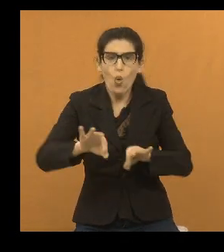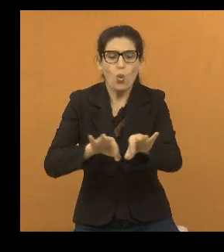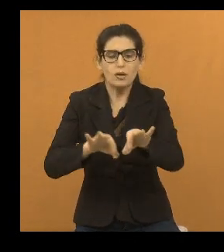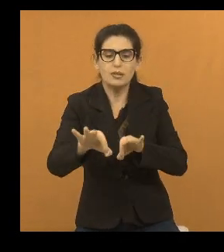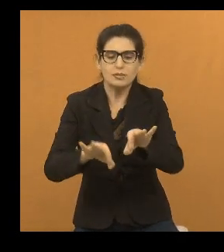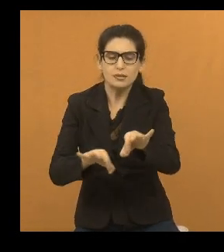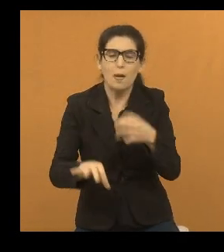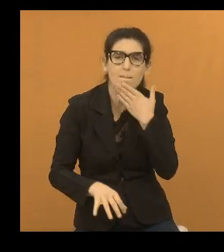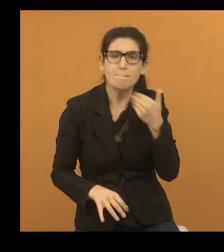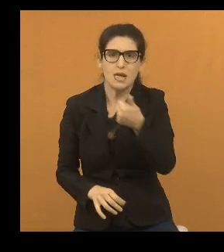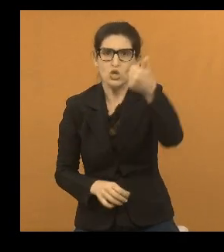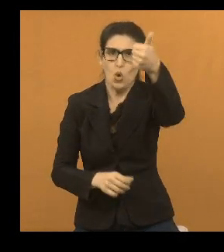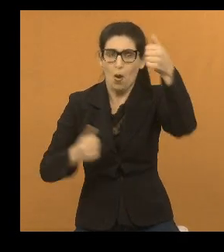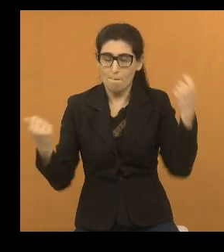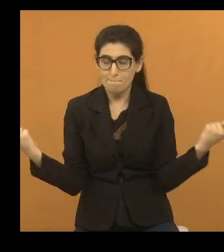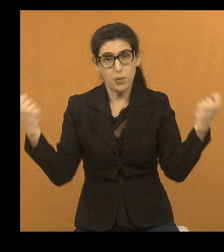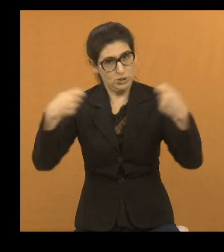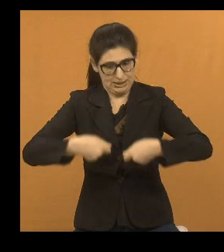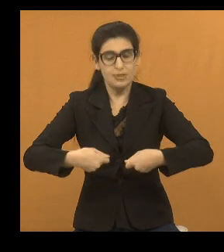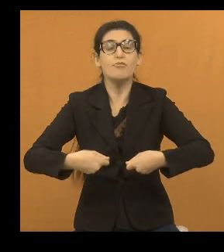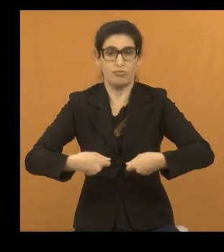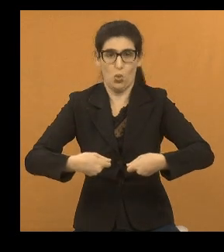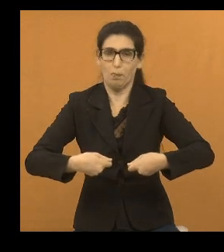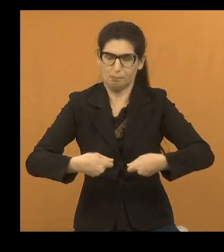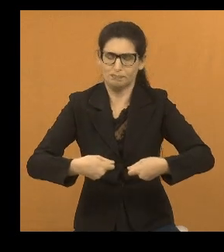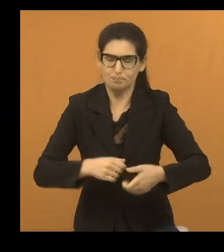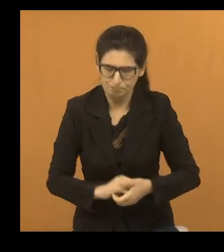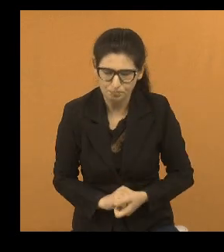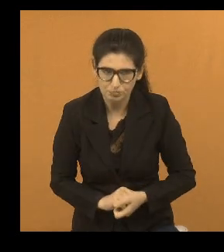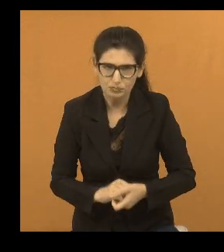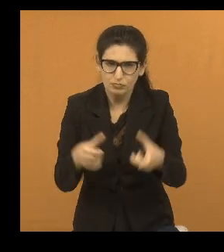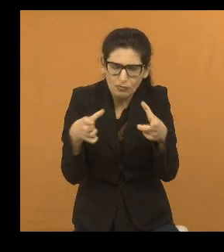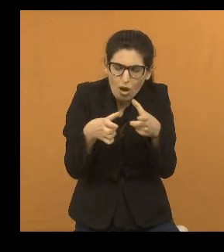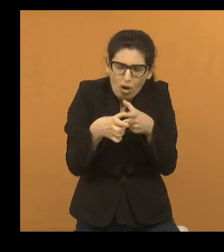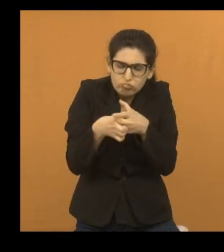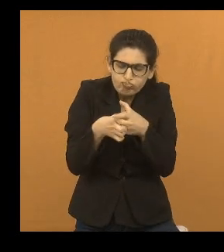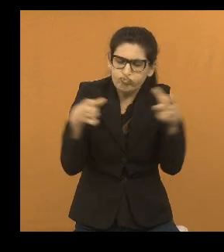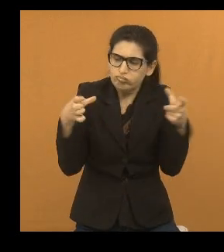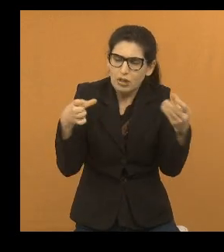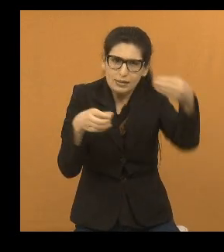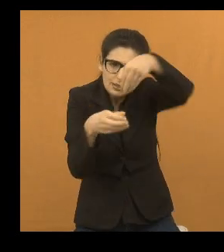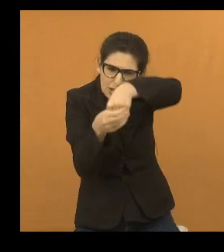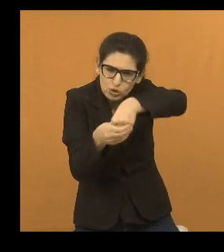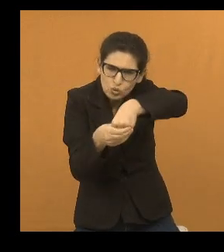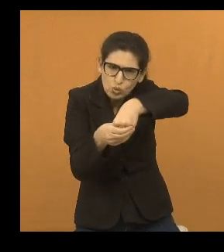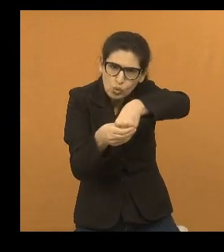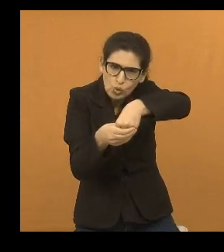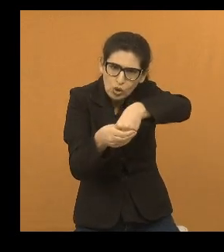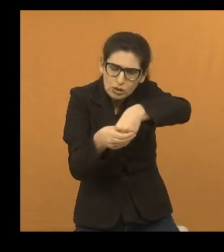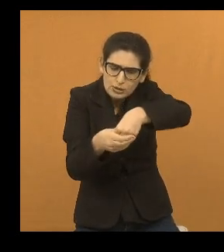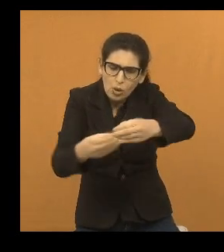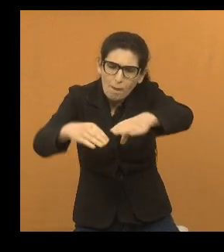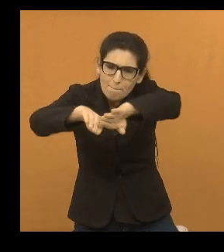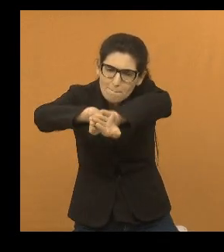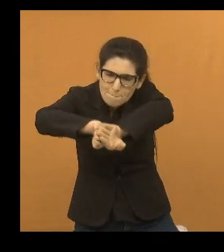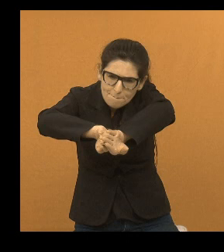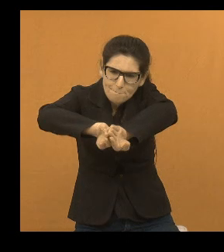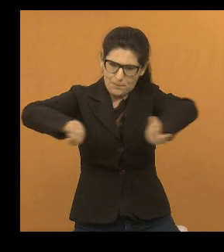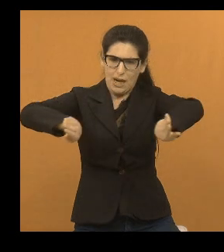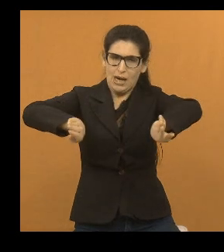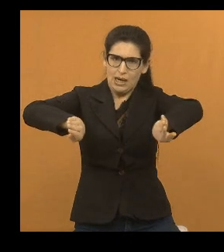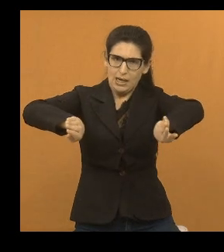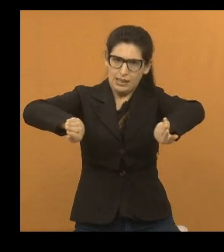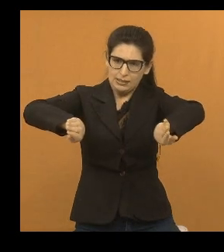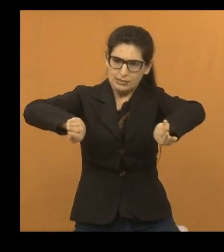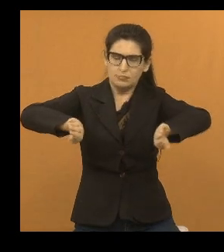possível. Dentro do macrozoneamento, nós temos o zoneamento. Como ele funciona? Como uma subdivisão